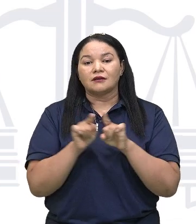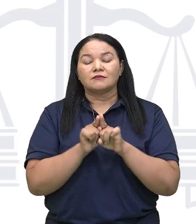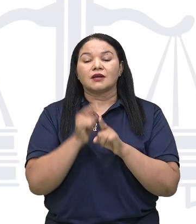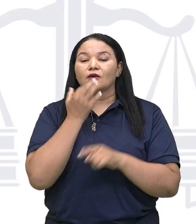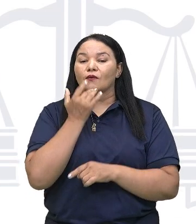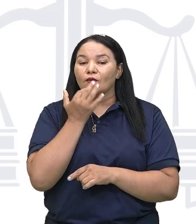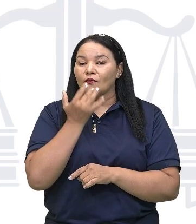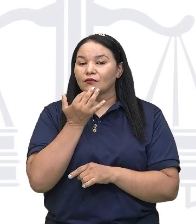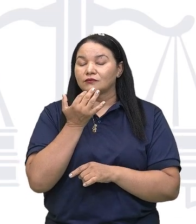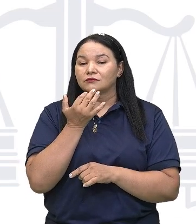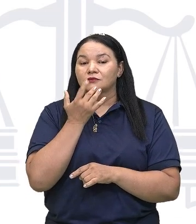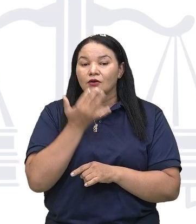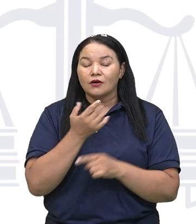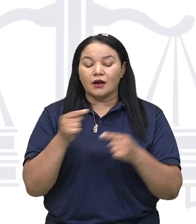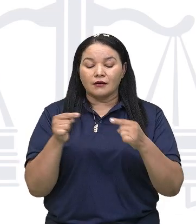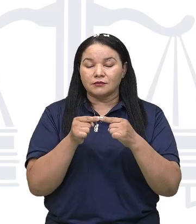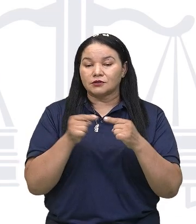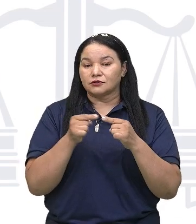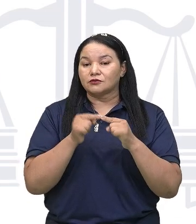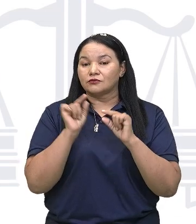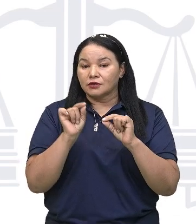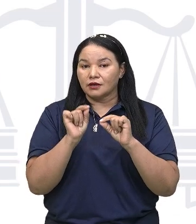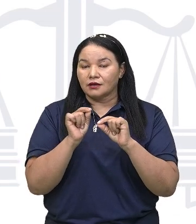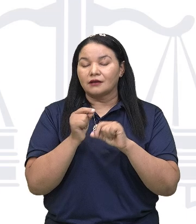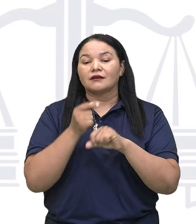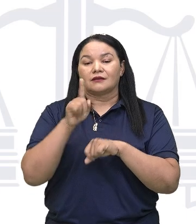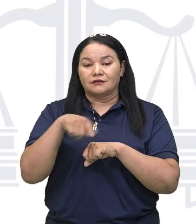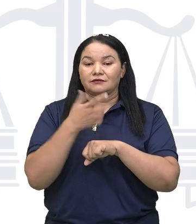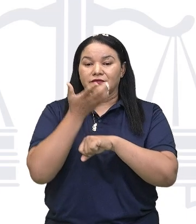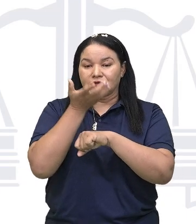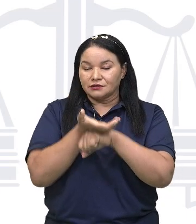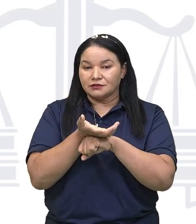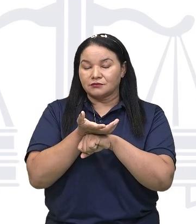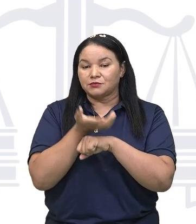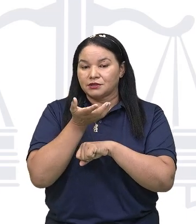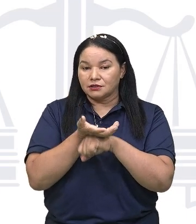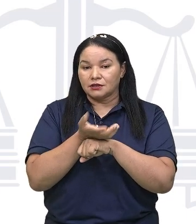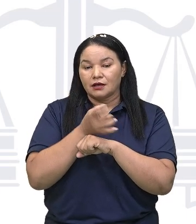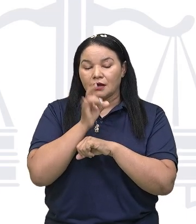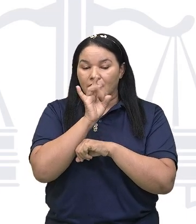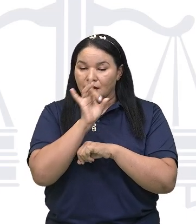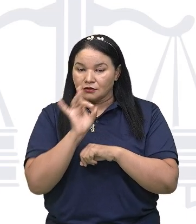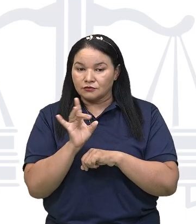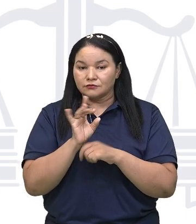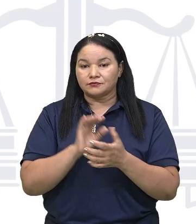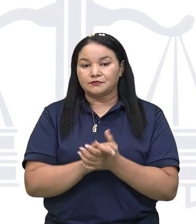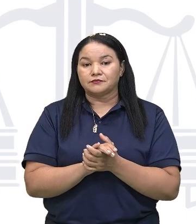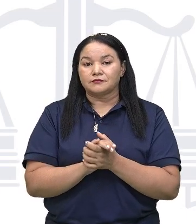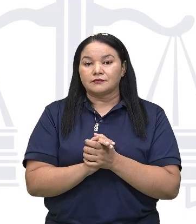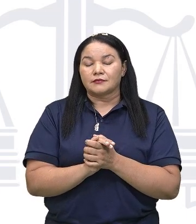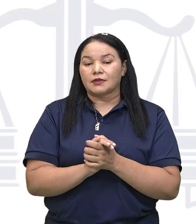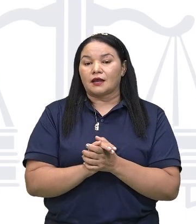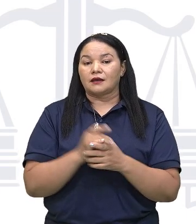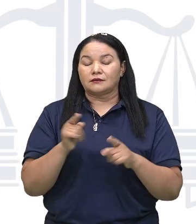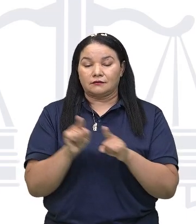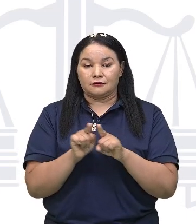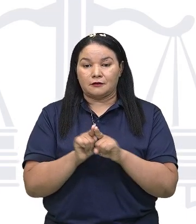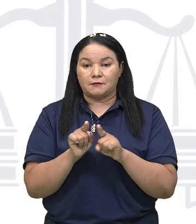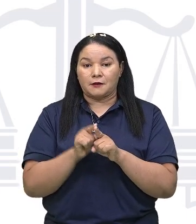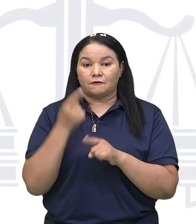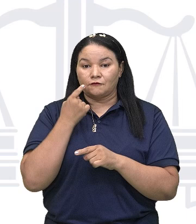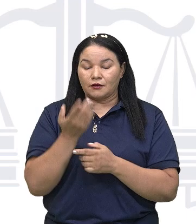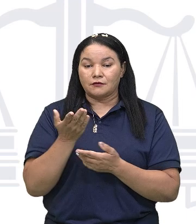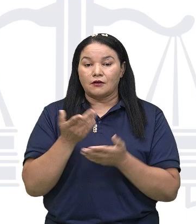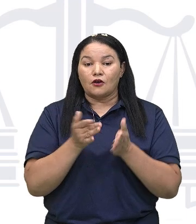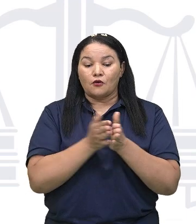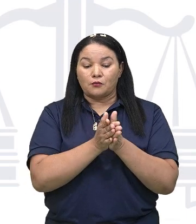Cada corzinha representa um componente curricular, quando eles vão estar aí em tela. Né? Então, como nós vimos, o nosso período é